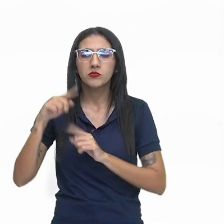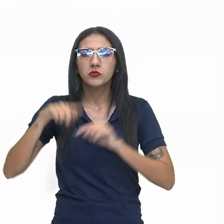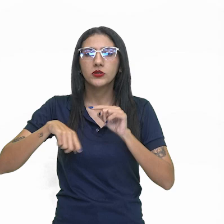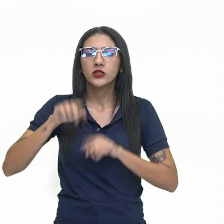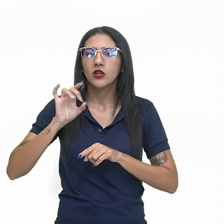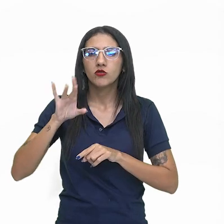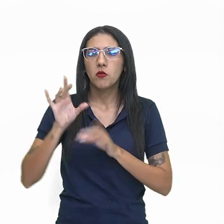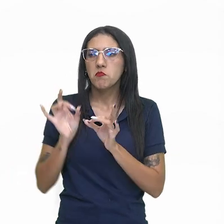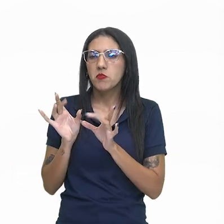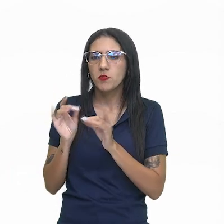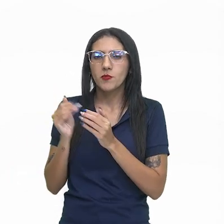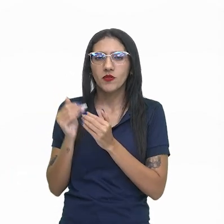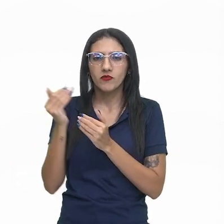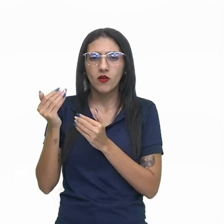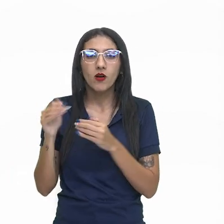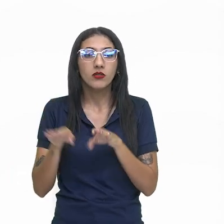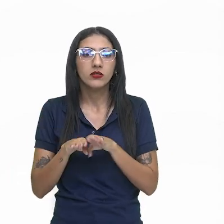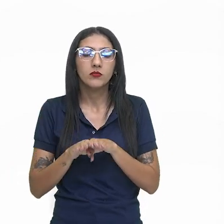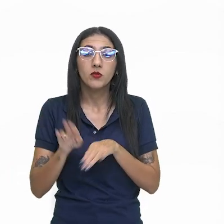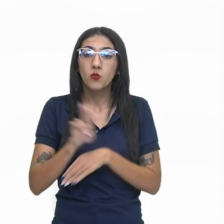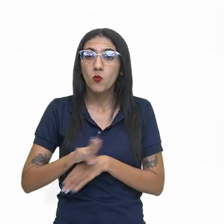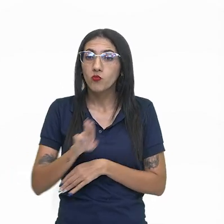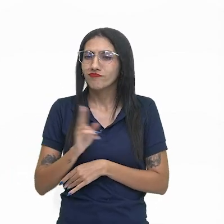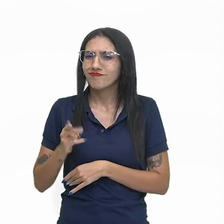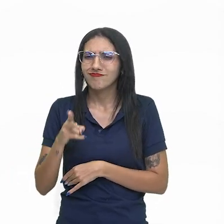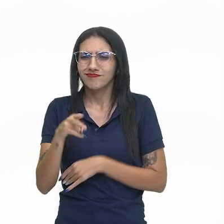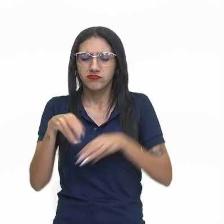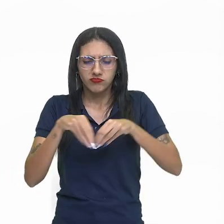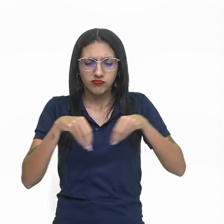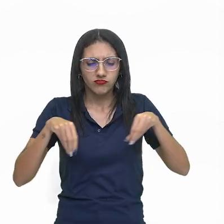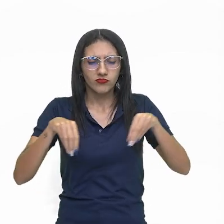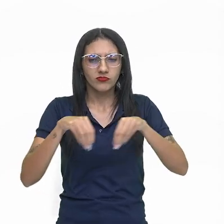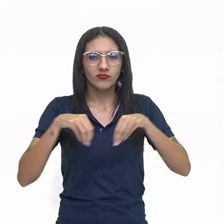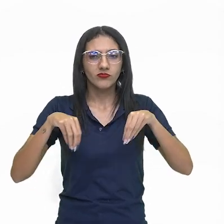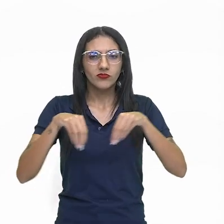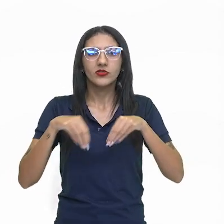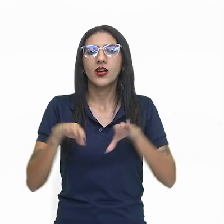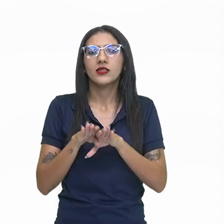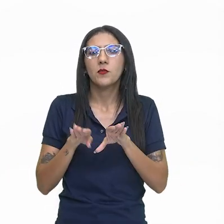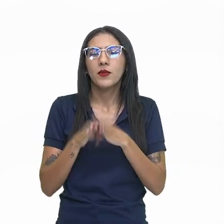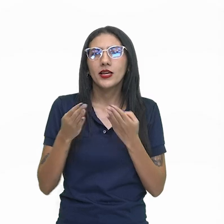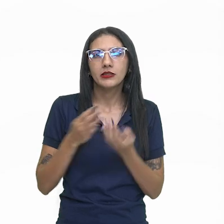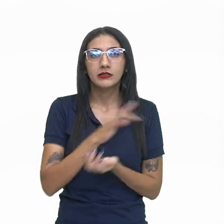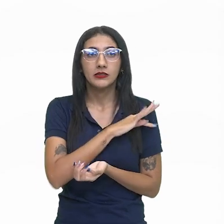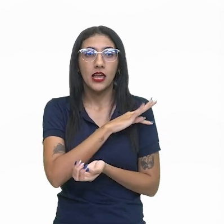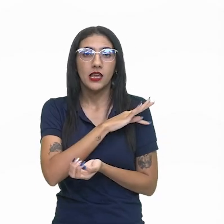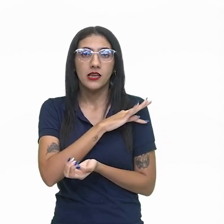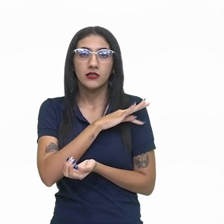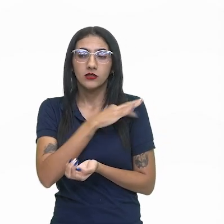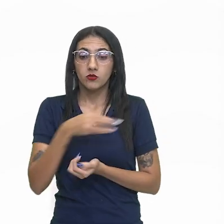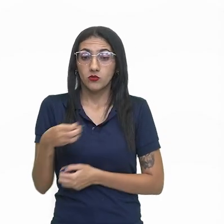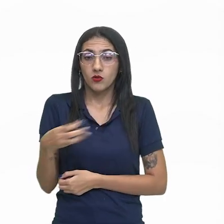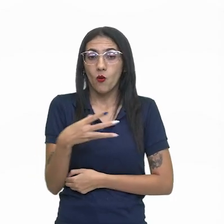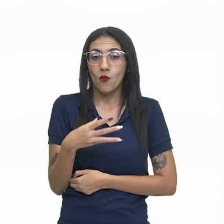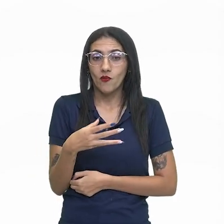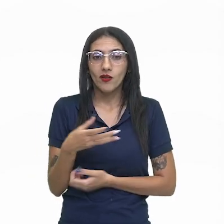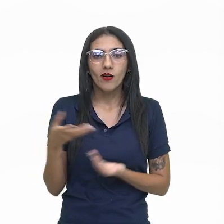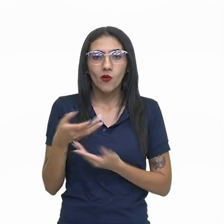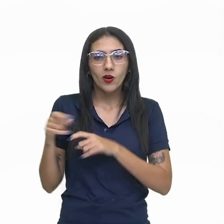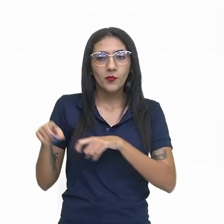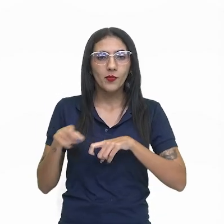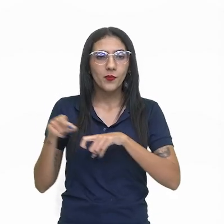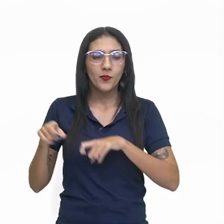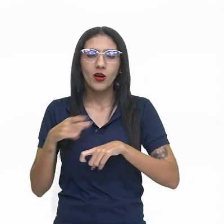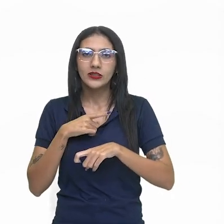produção, né? O uso extensivo do solo, né? As técnicas modernas de agricultura, elas foram